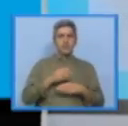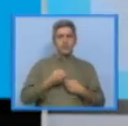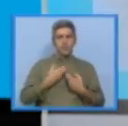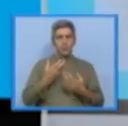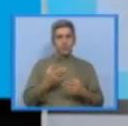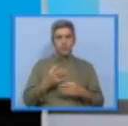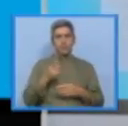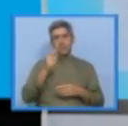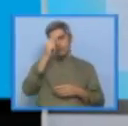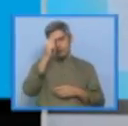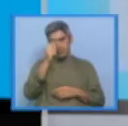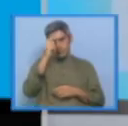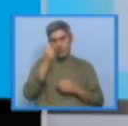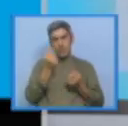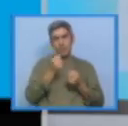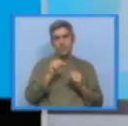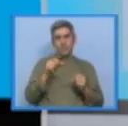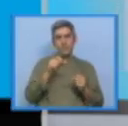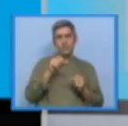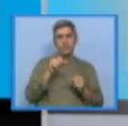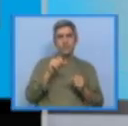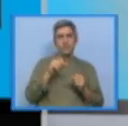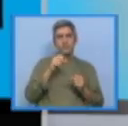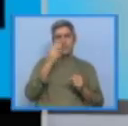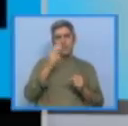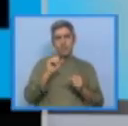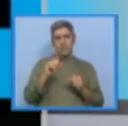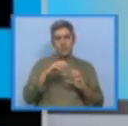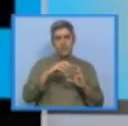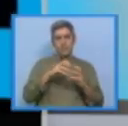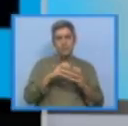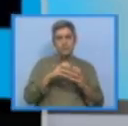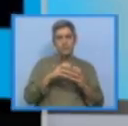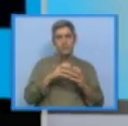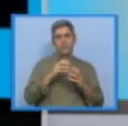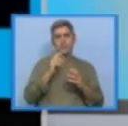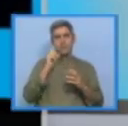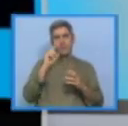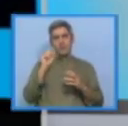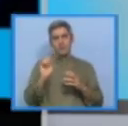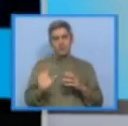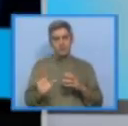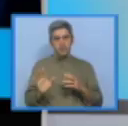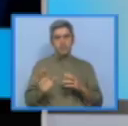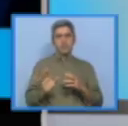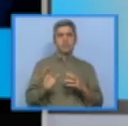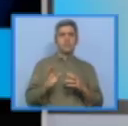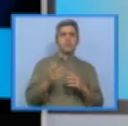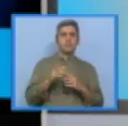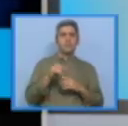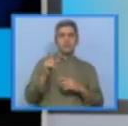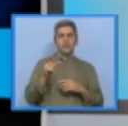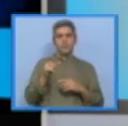um testemunho que, respeitando a autonomia da esfera artística, não traindo essa autonomia, no caso